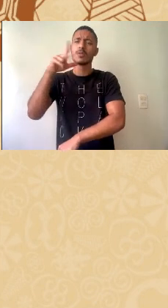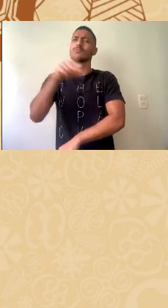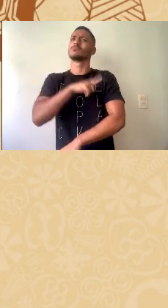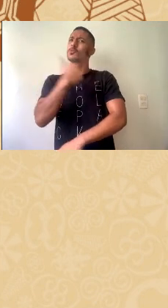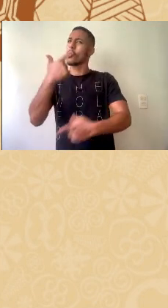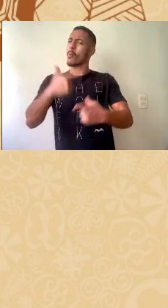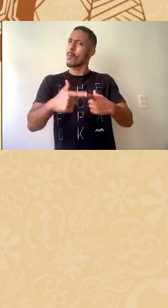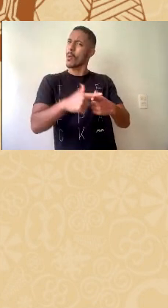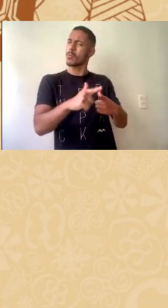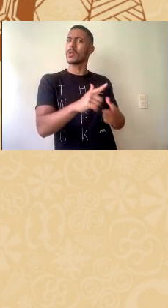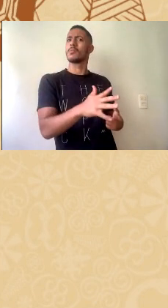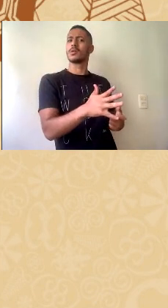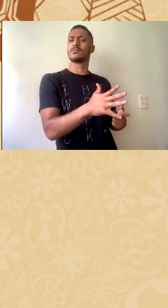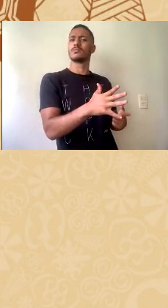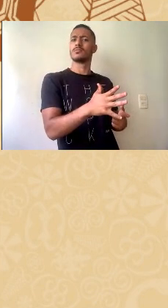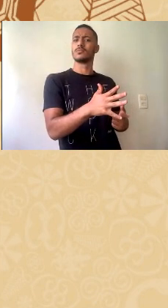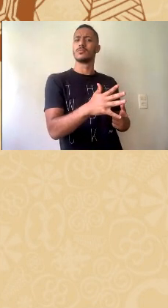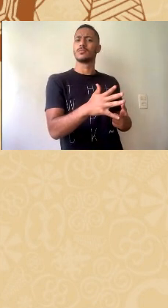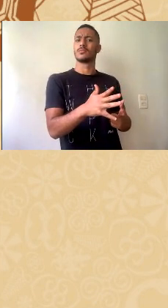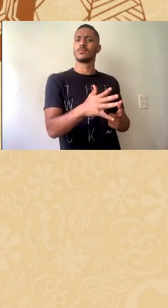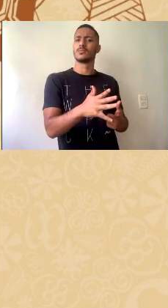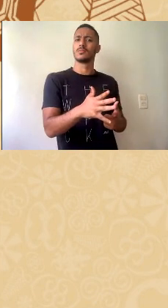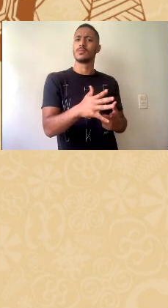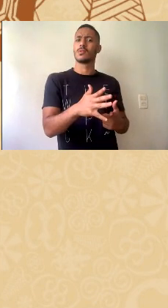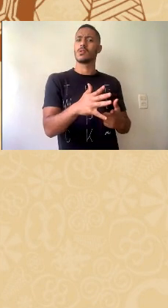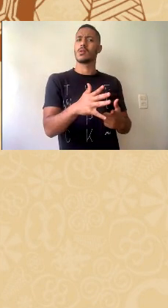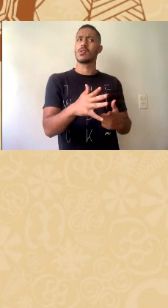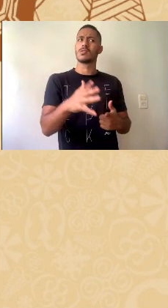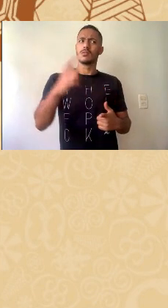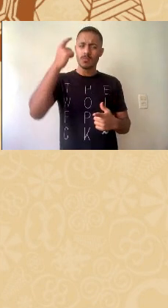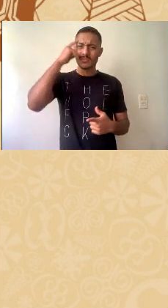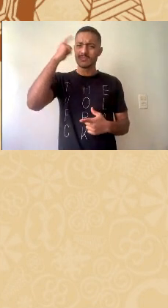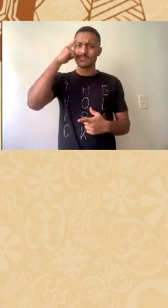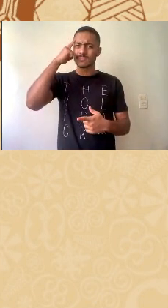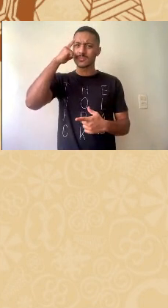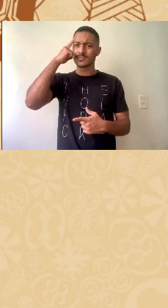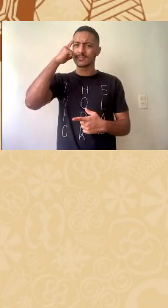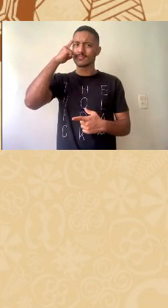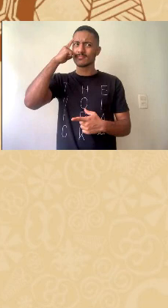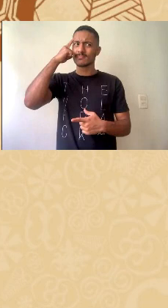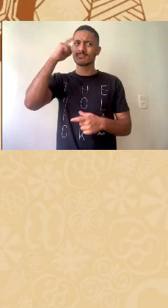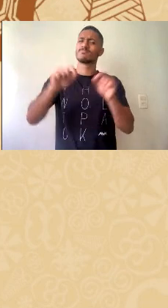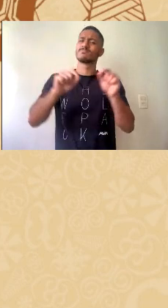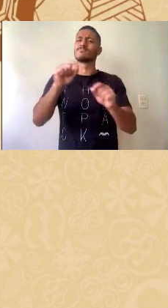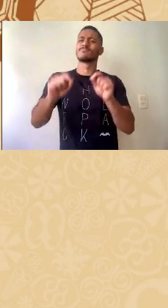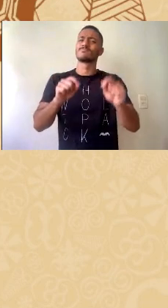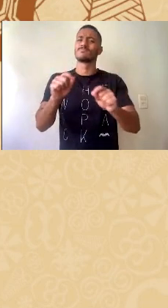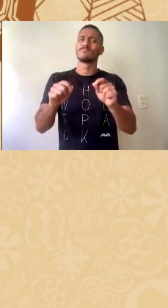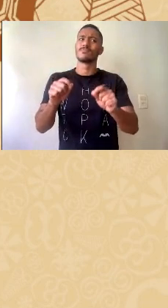Talvez reafirmar isso, né? Me deram esse tema. Aí eu estou passando a bola para vocês.